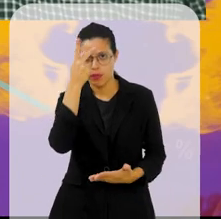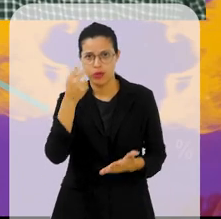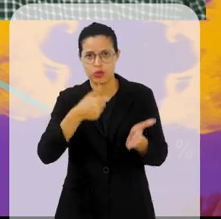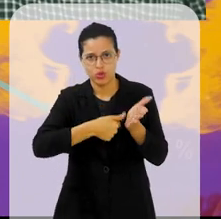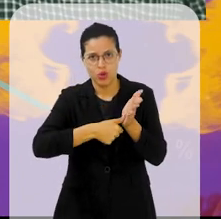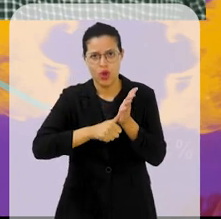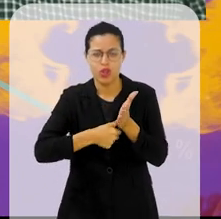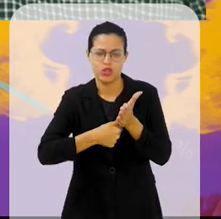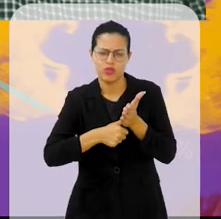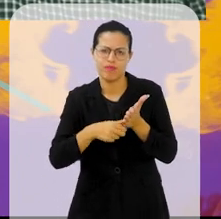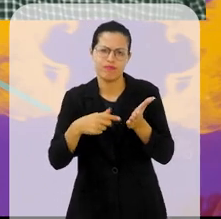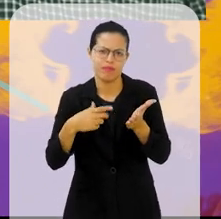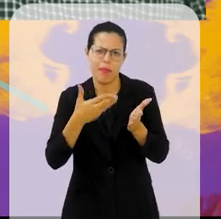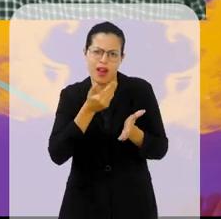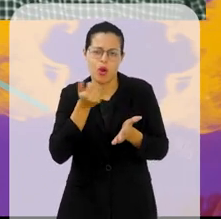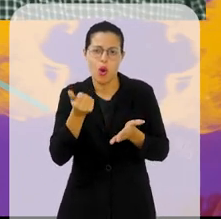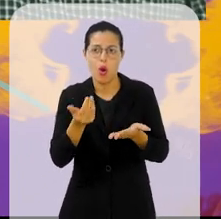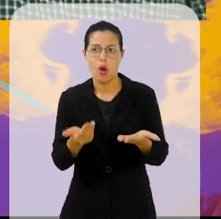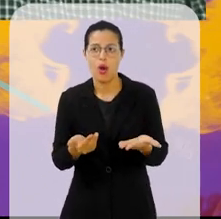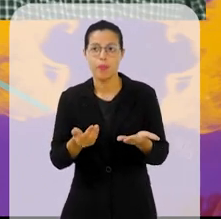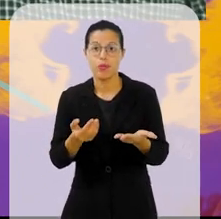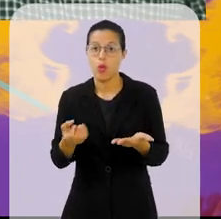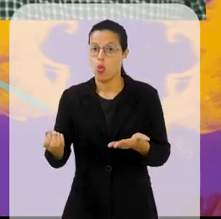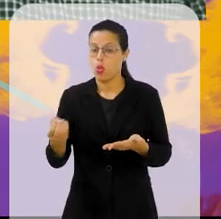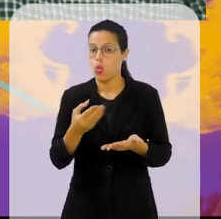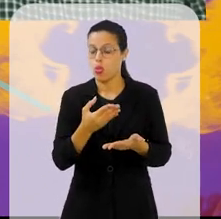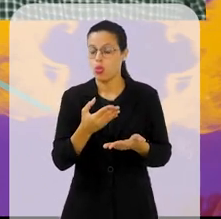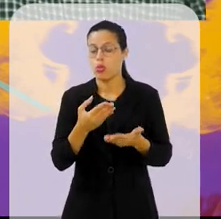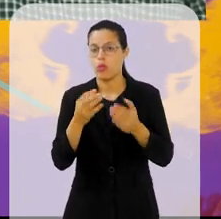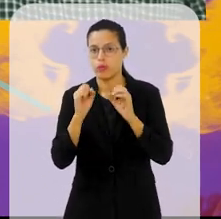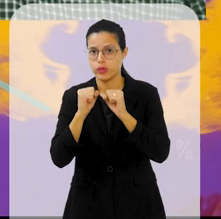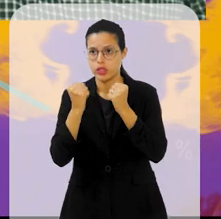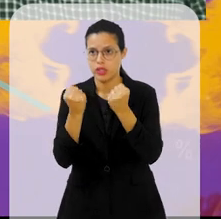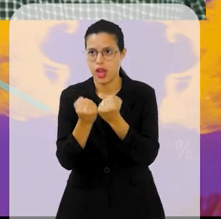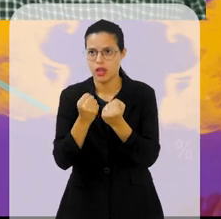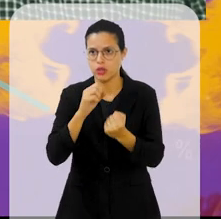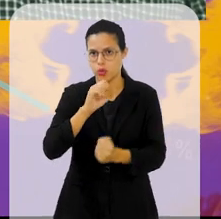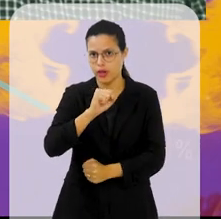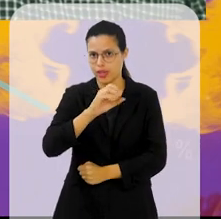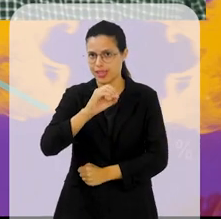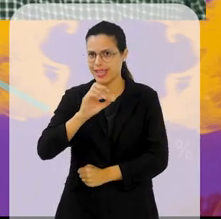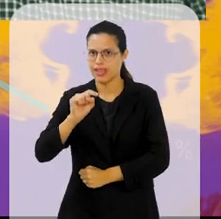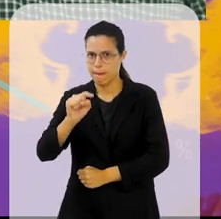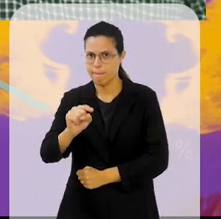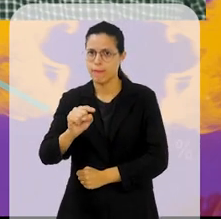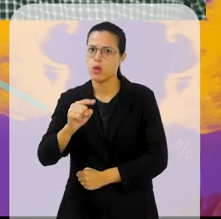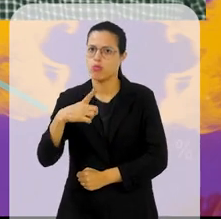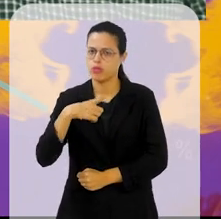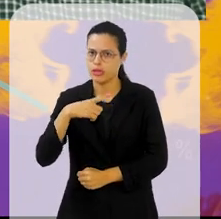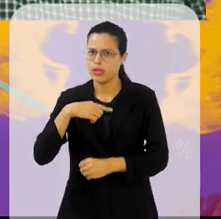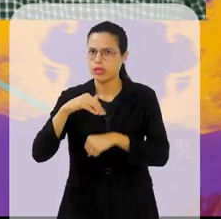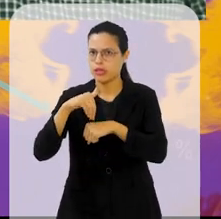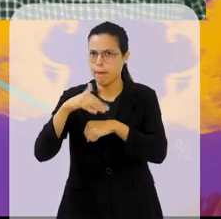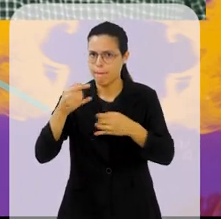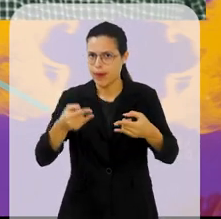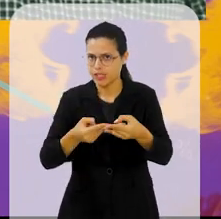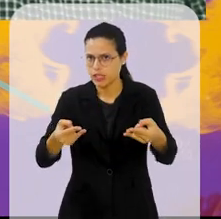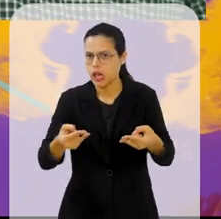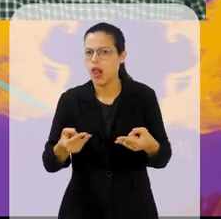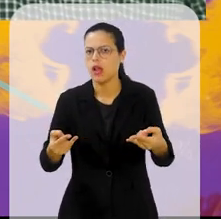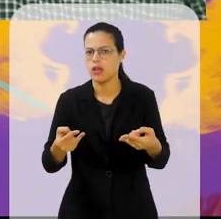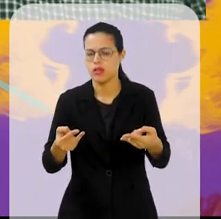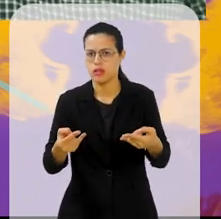maior. Se vai-se para um novo estádio, e por que se fala em 80 mil, é para ter mais ingresso